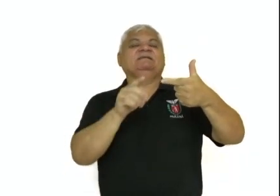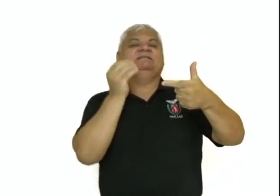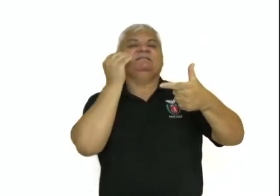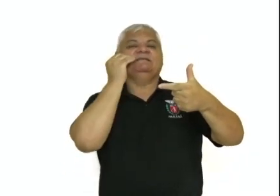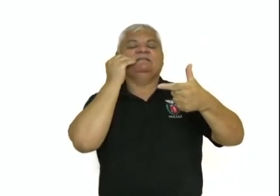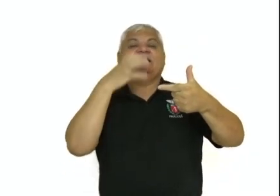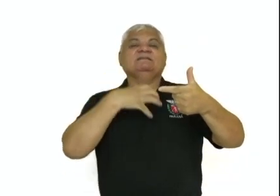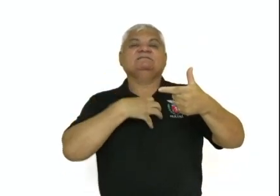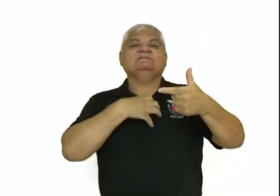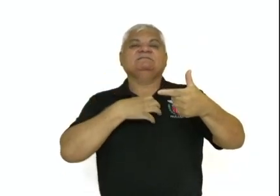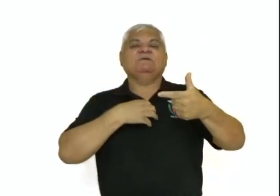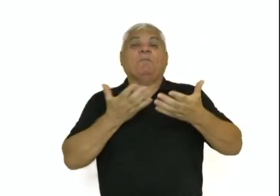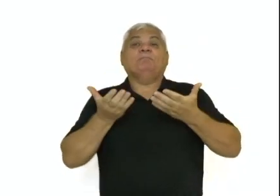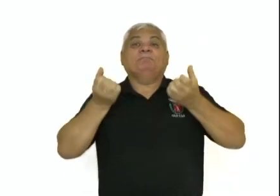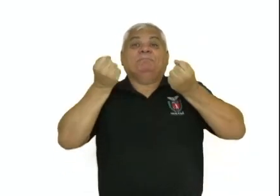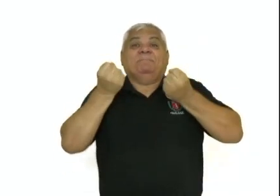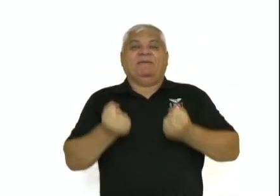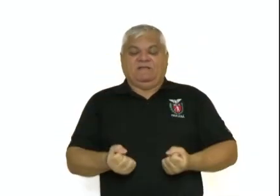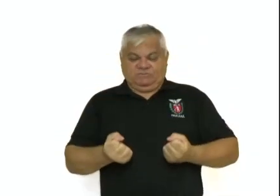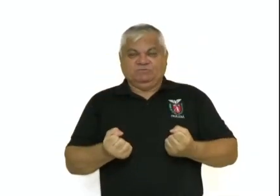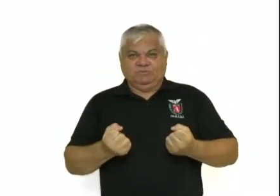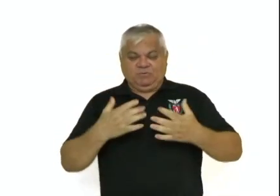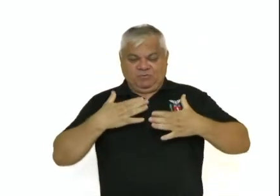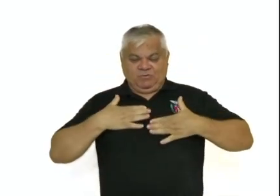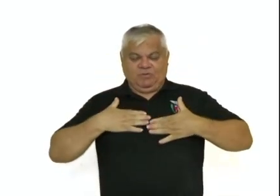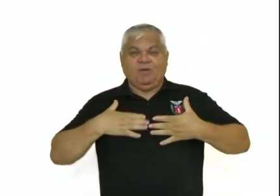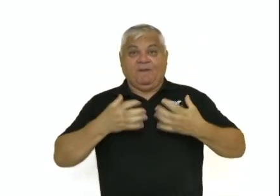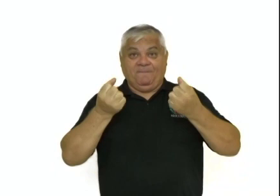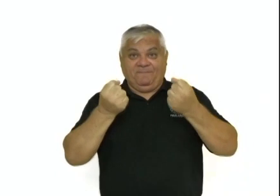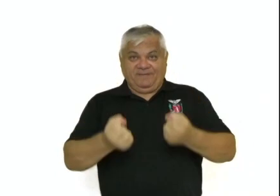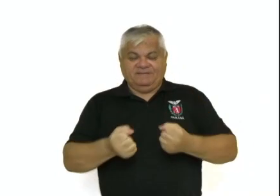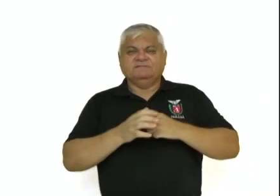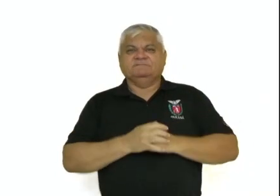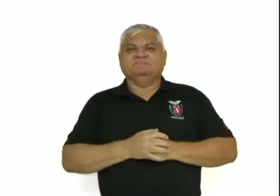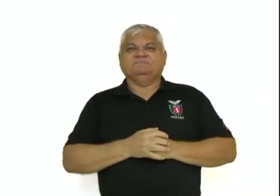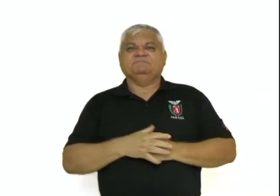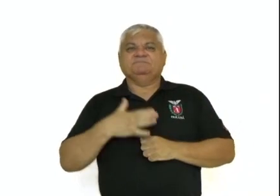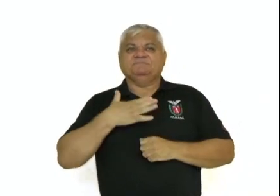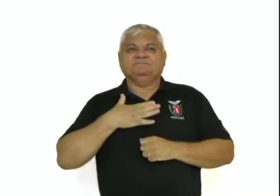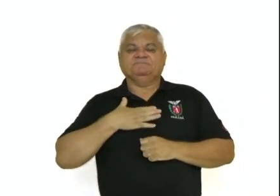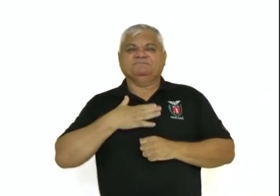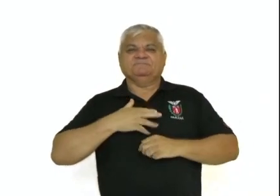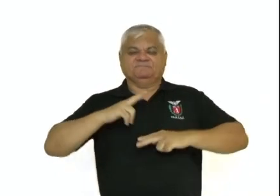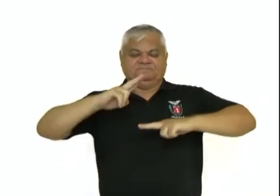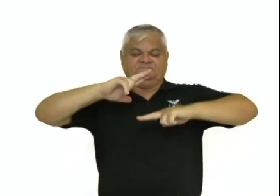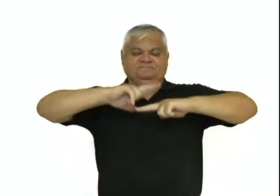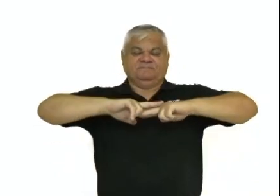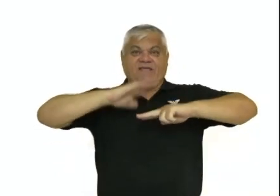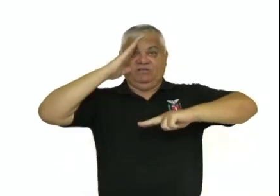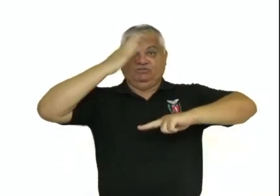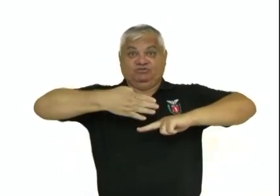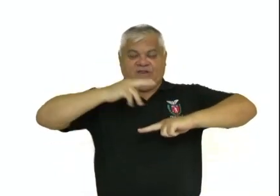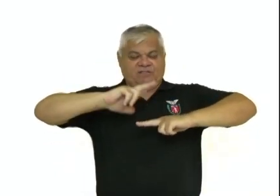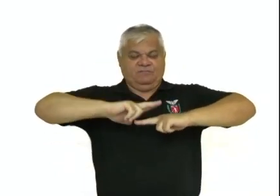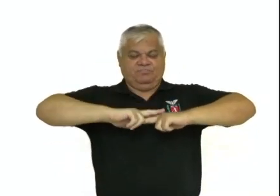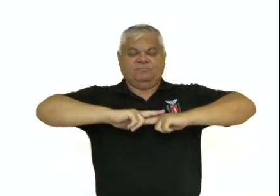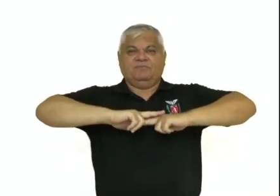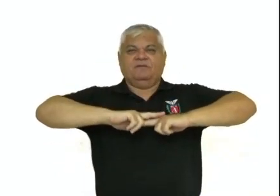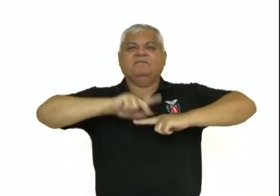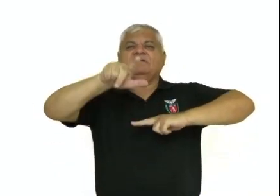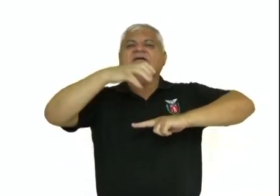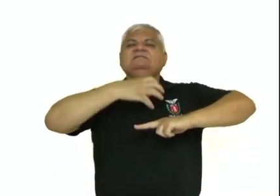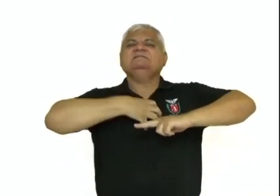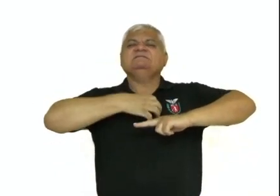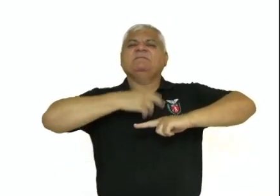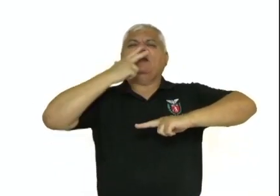sentir o peso corporal. Perceba que partes do corpo estão em contato com o chão. Em qual delas a sensação